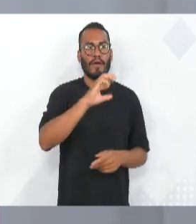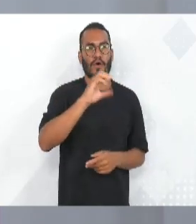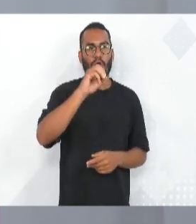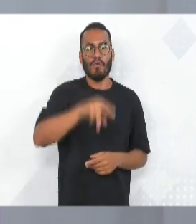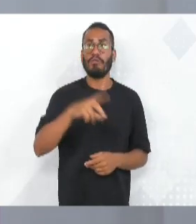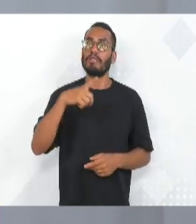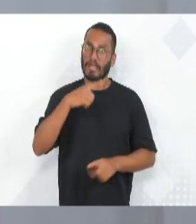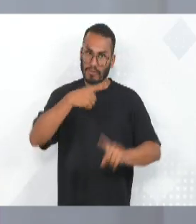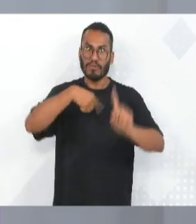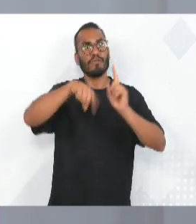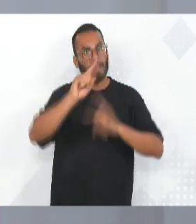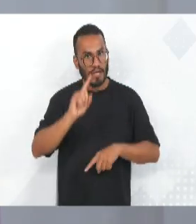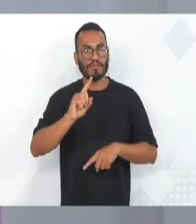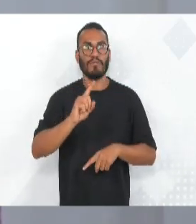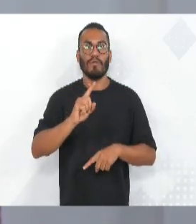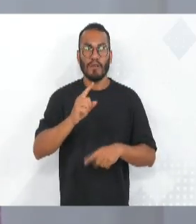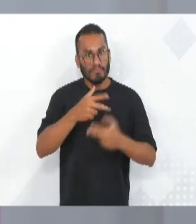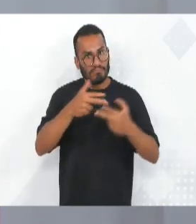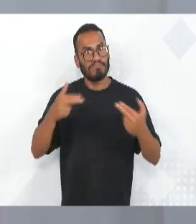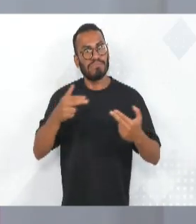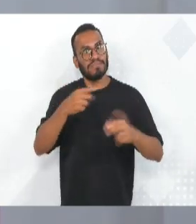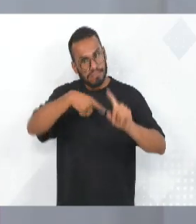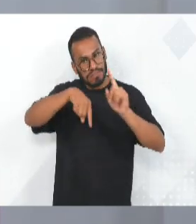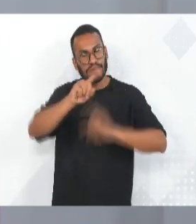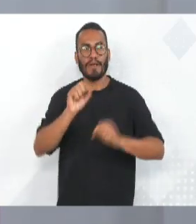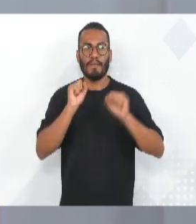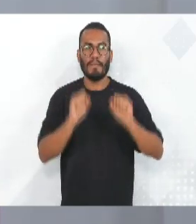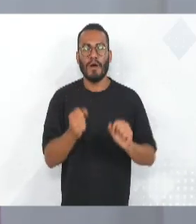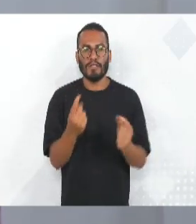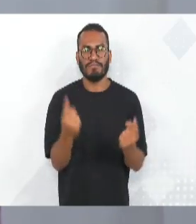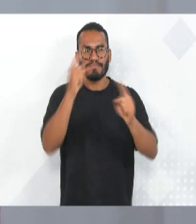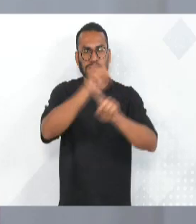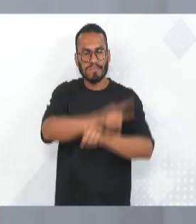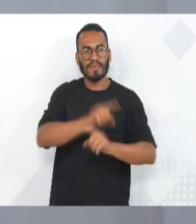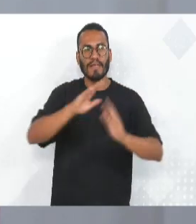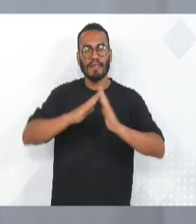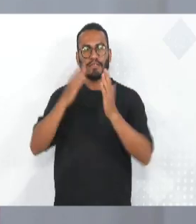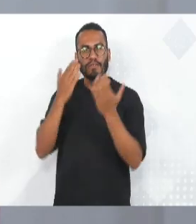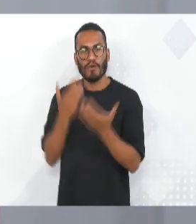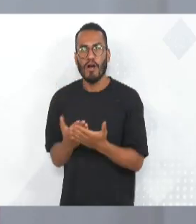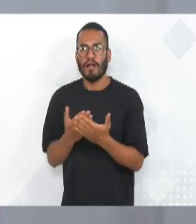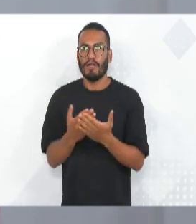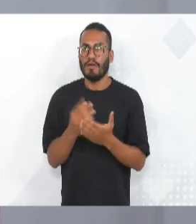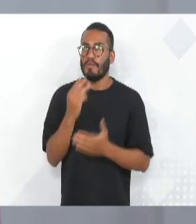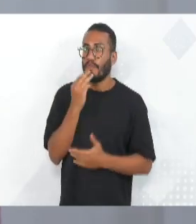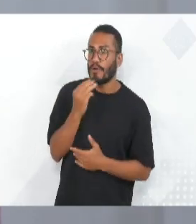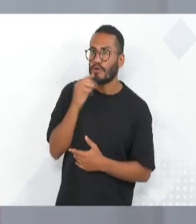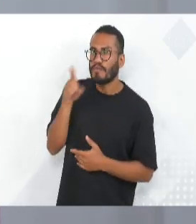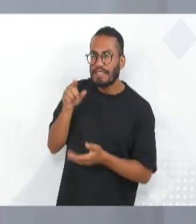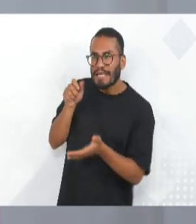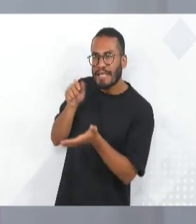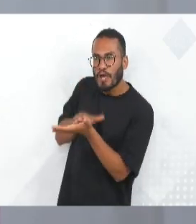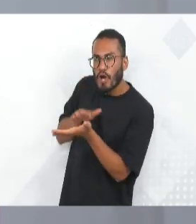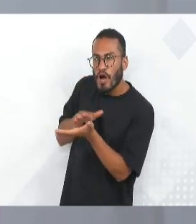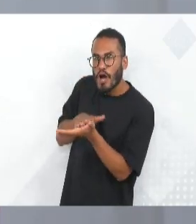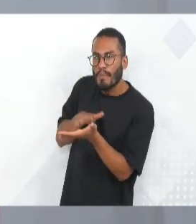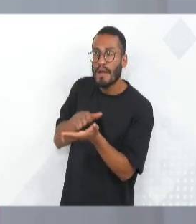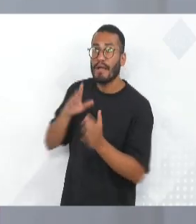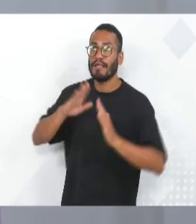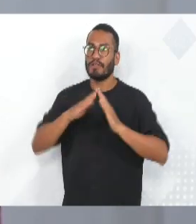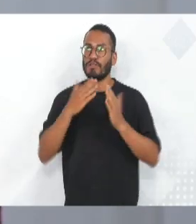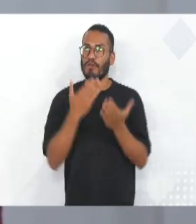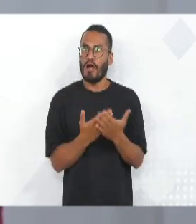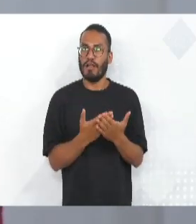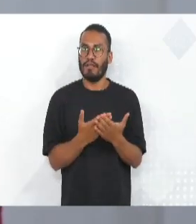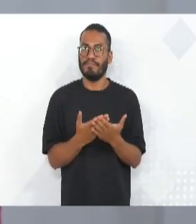grande sucesso e players de sucessos que podem tornar as nossas escolas Vereador Bruno School que também cobra muito aqui para que as